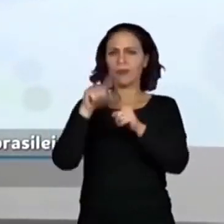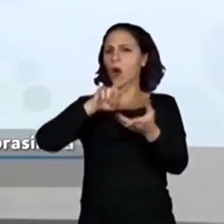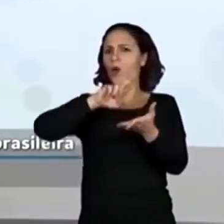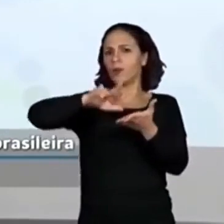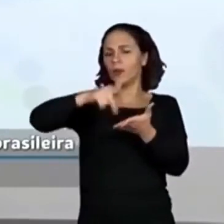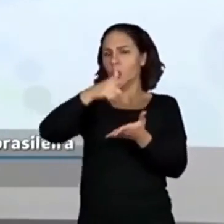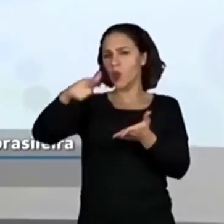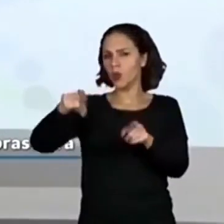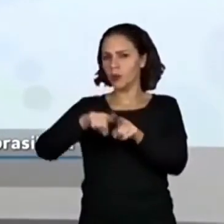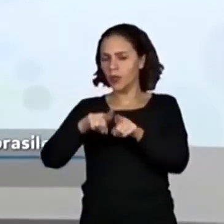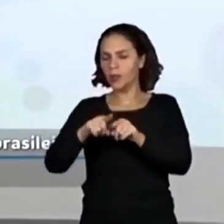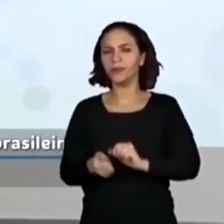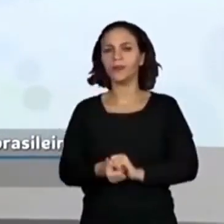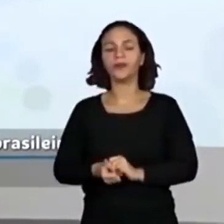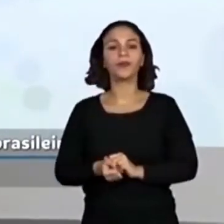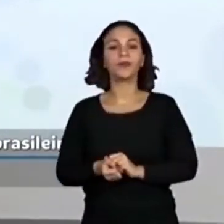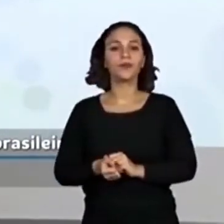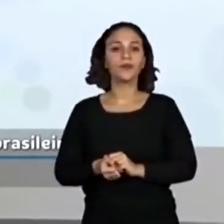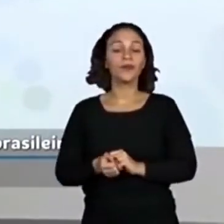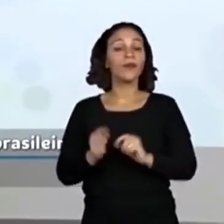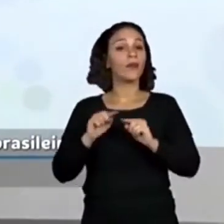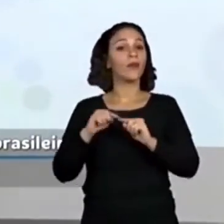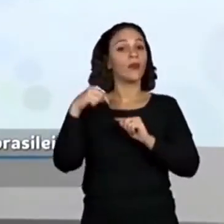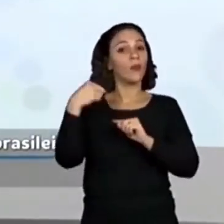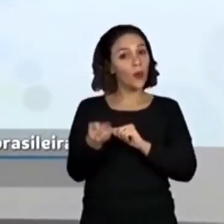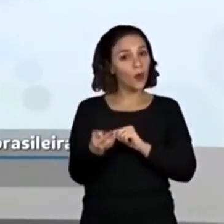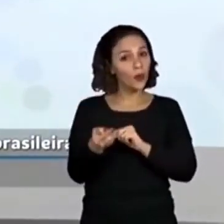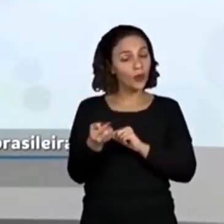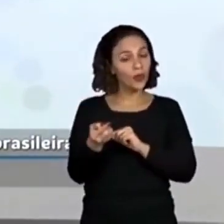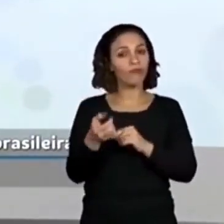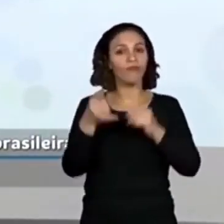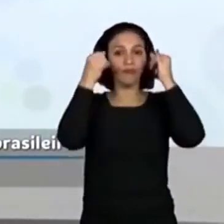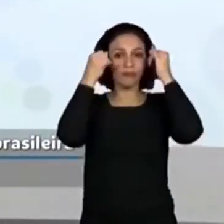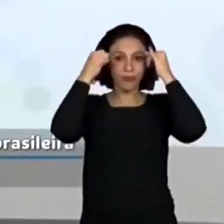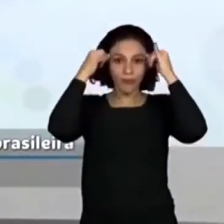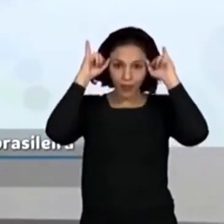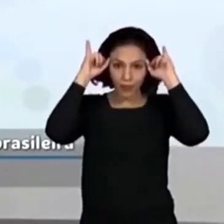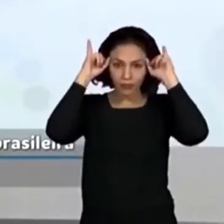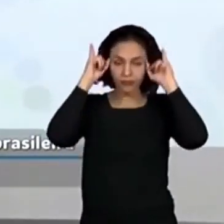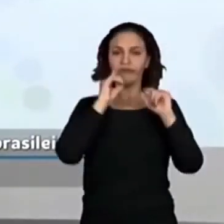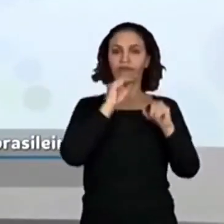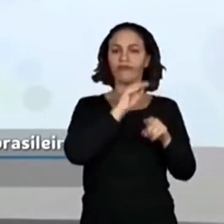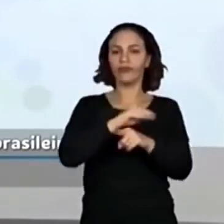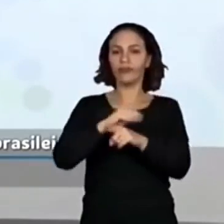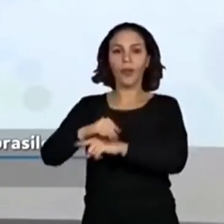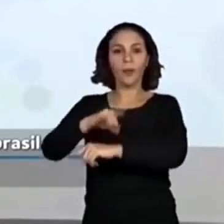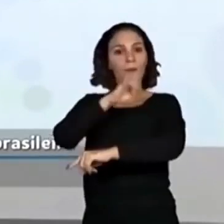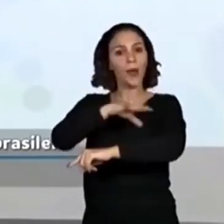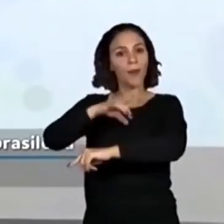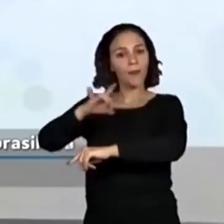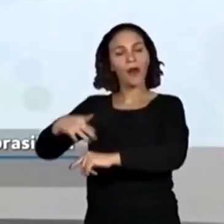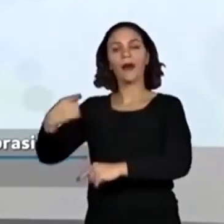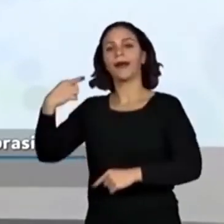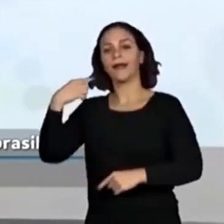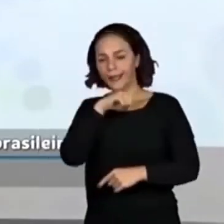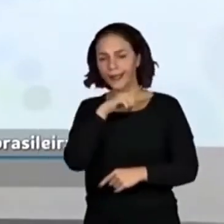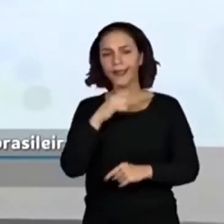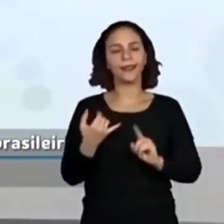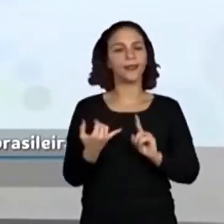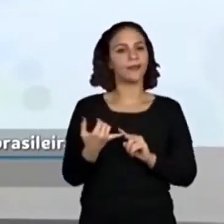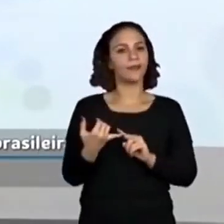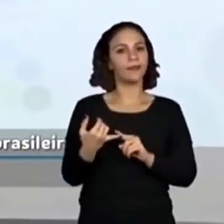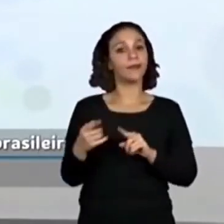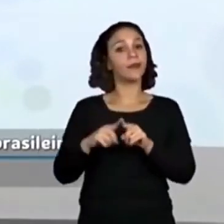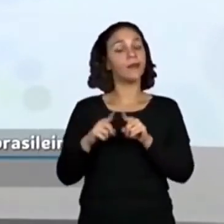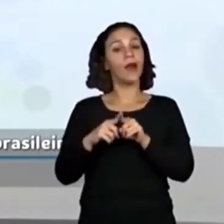também. Depois, a criação de gado, a plantação da cana-de-açúcar.